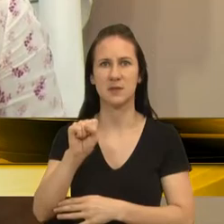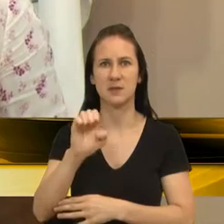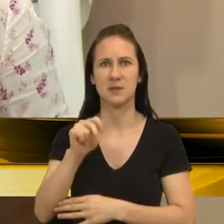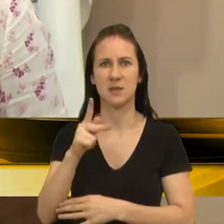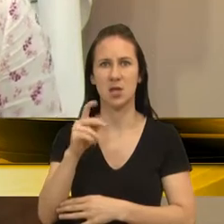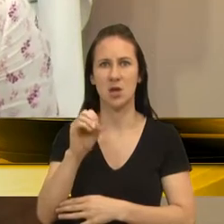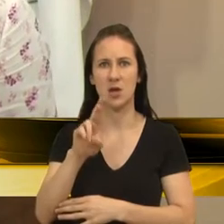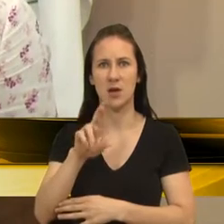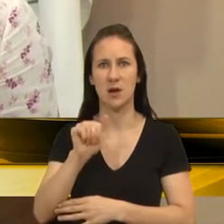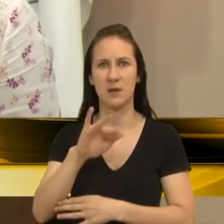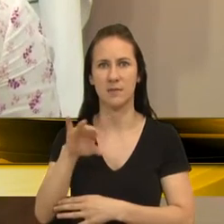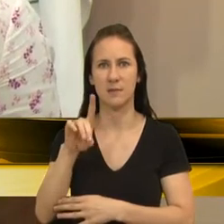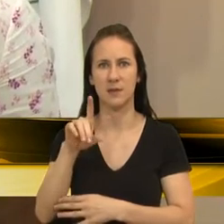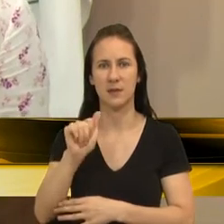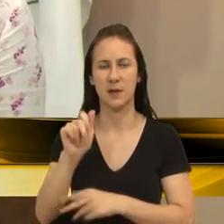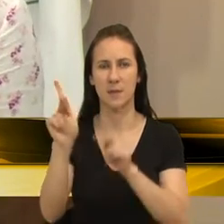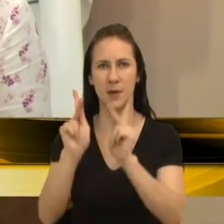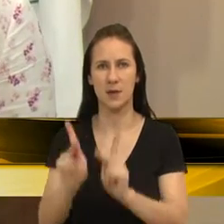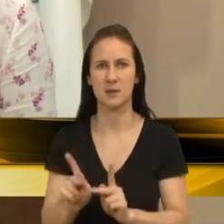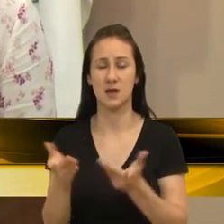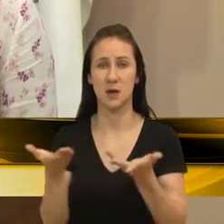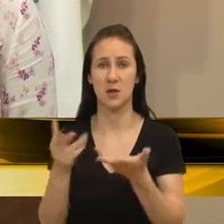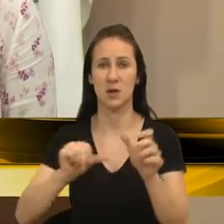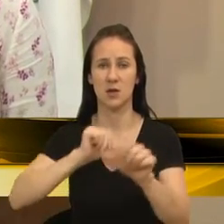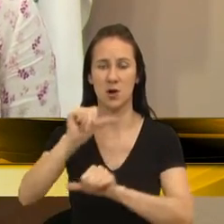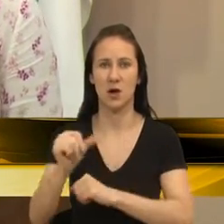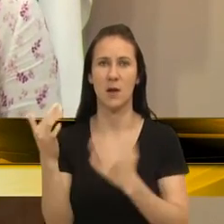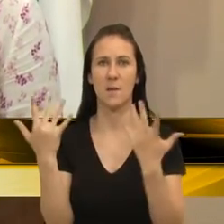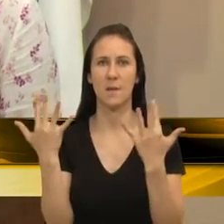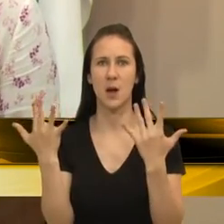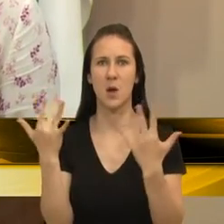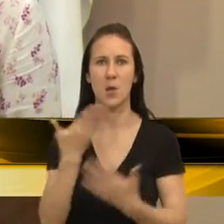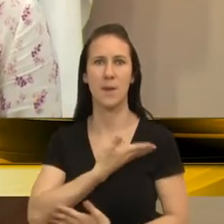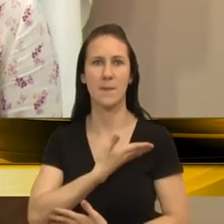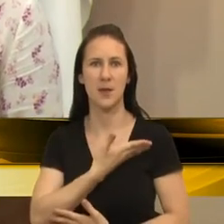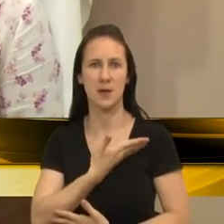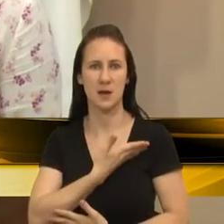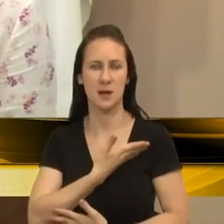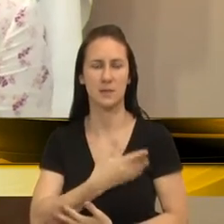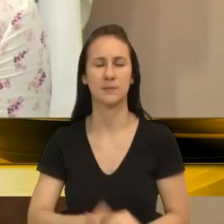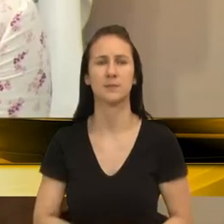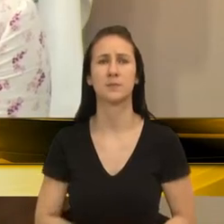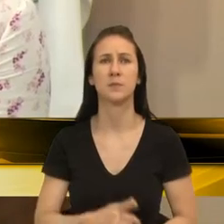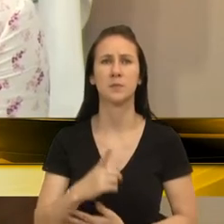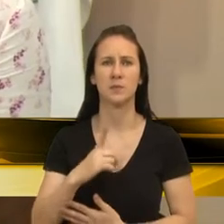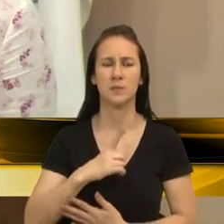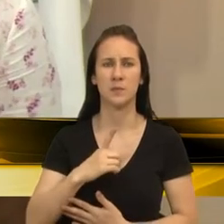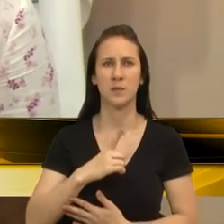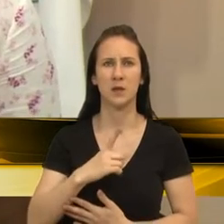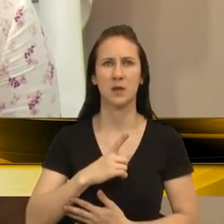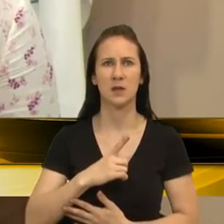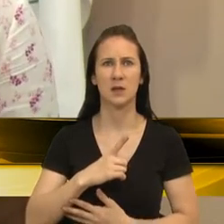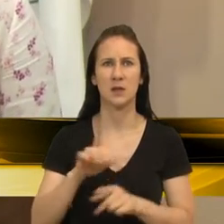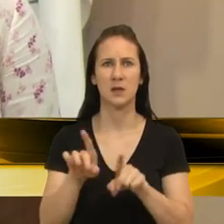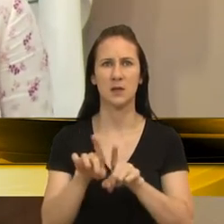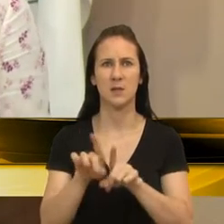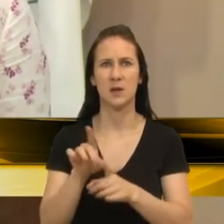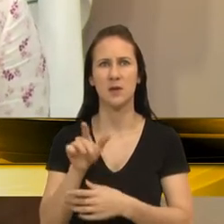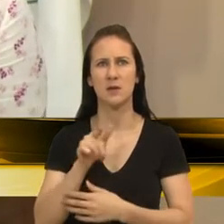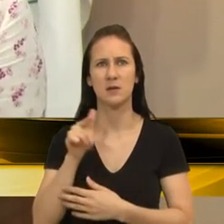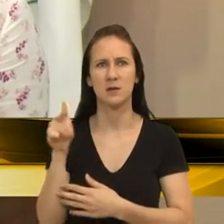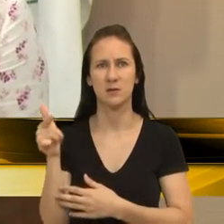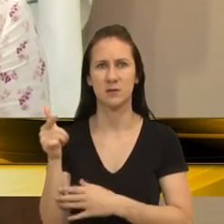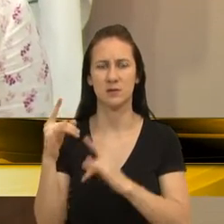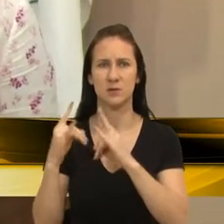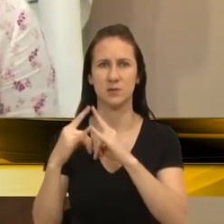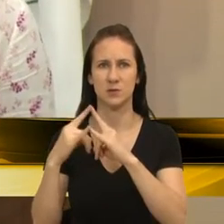Amiga. A gente tem vários serviços que são prestados. O próprio Rim Viver tem um contrato